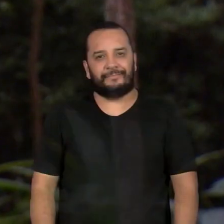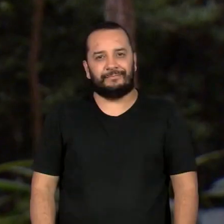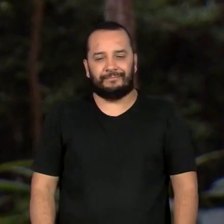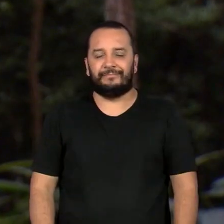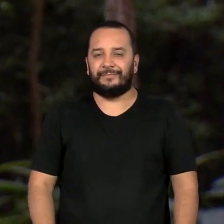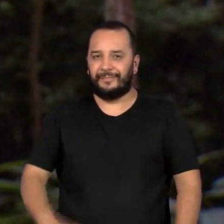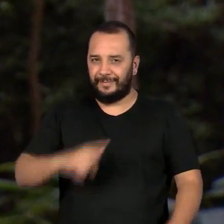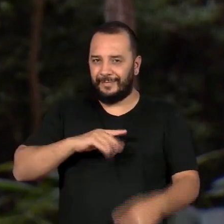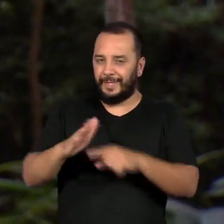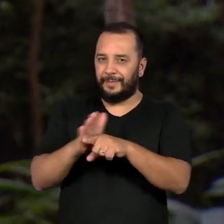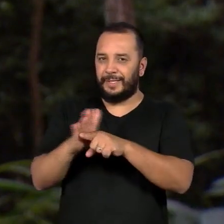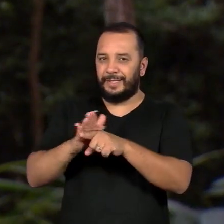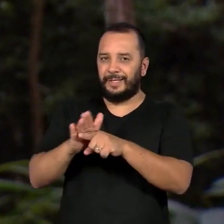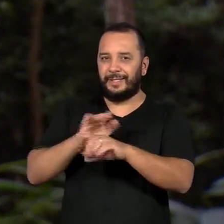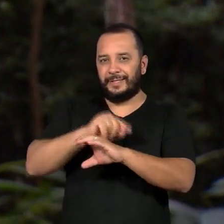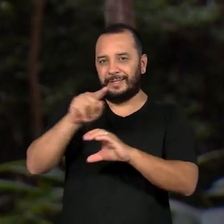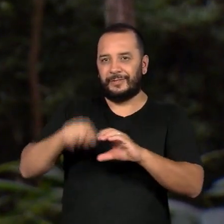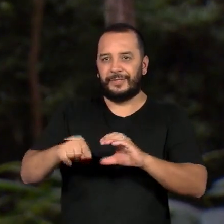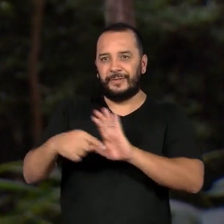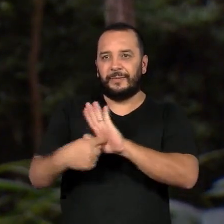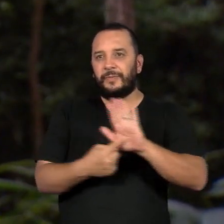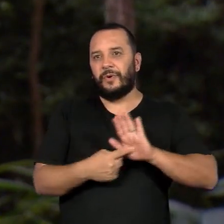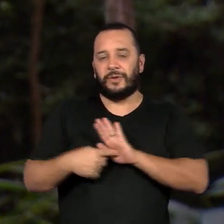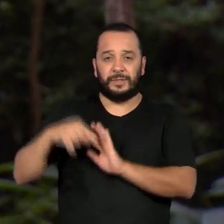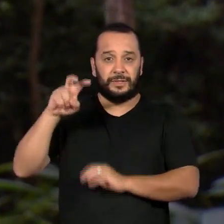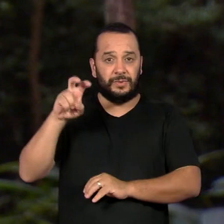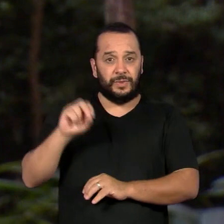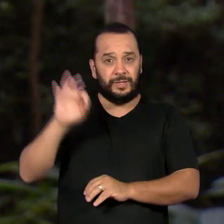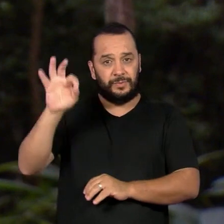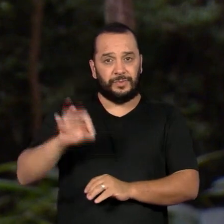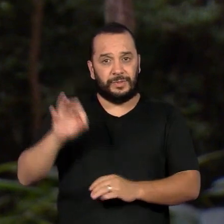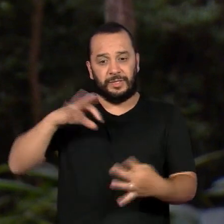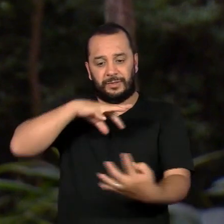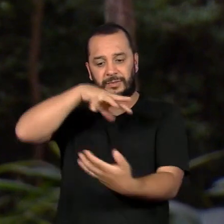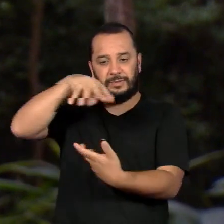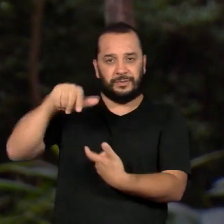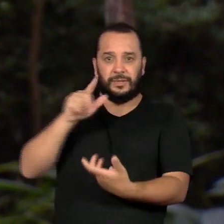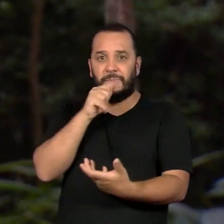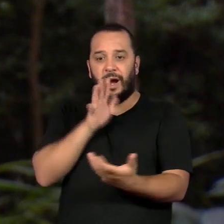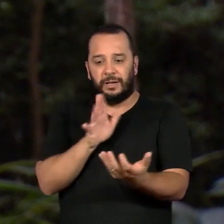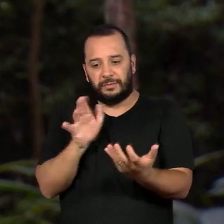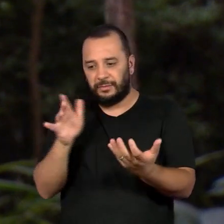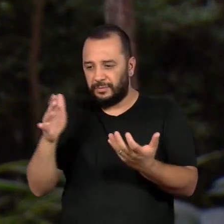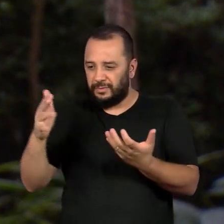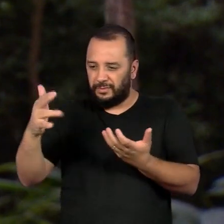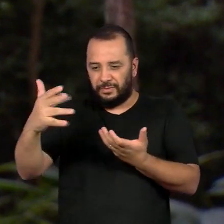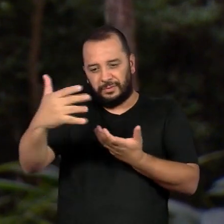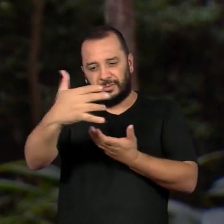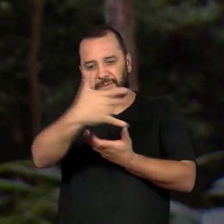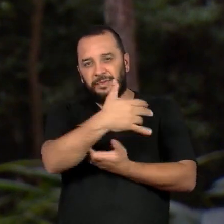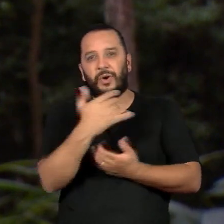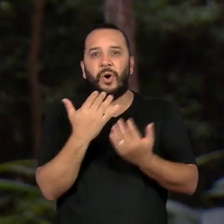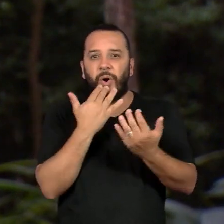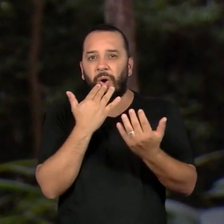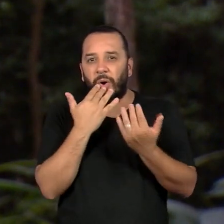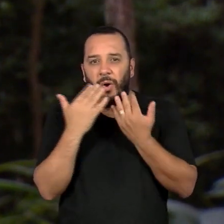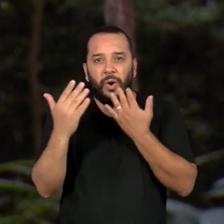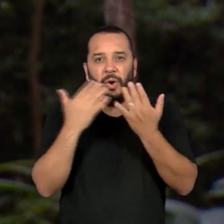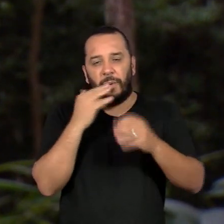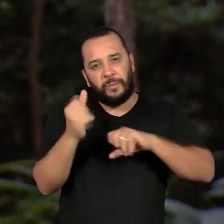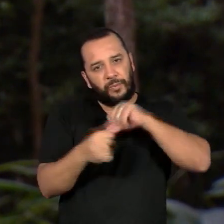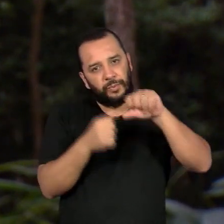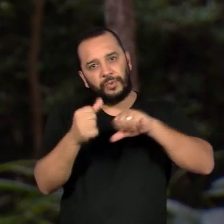Novo estudo científico revela que mais da metade dos oceanos da Terra mudou de cor nos últimos 20 anos. As